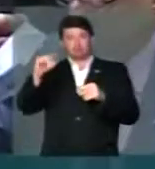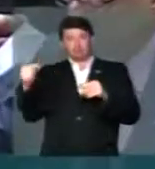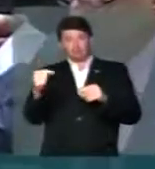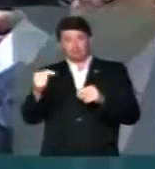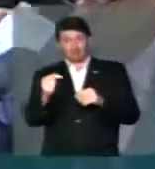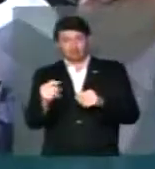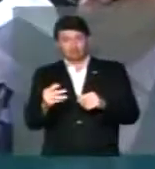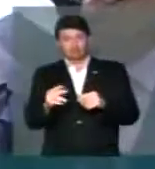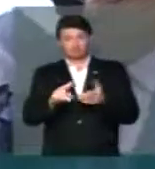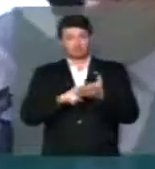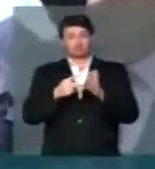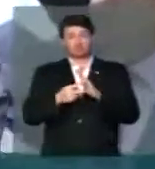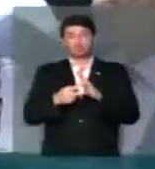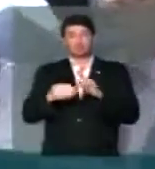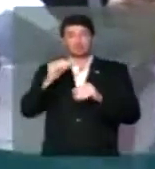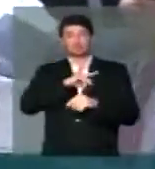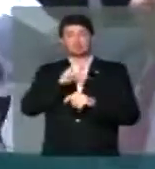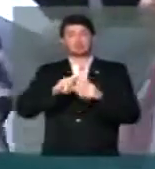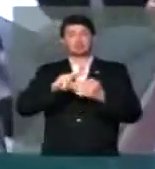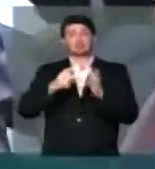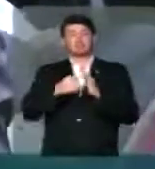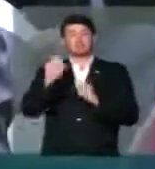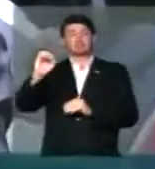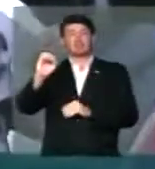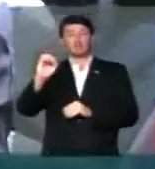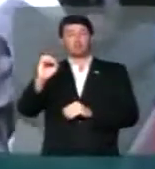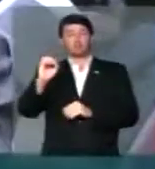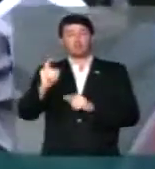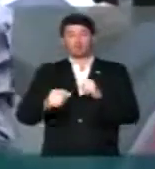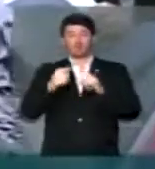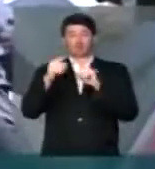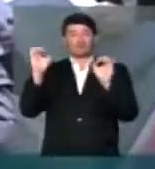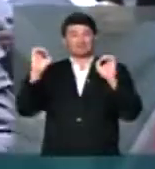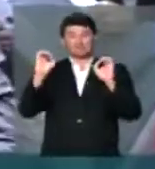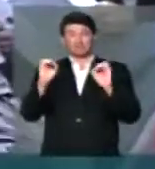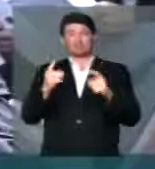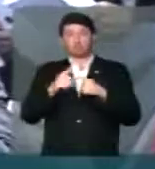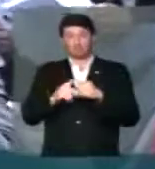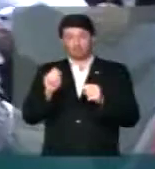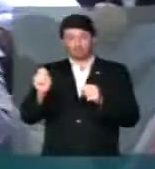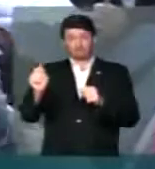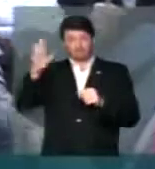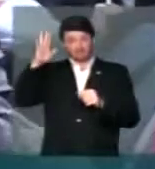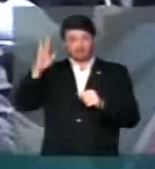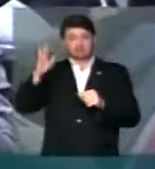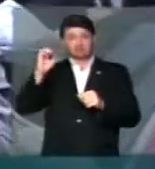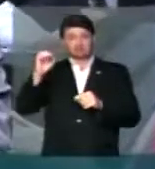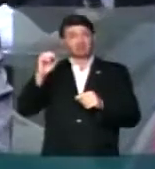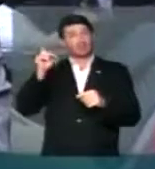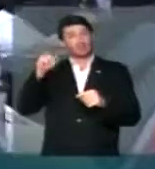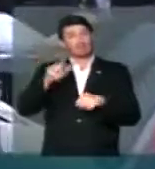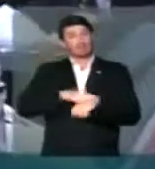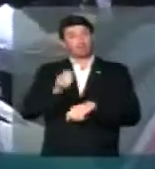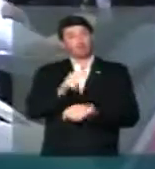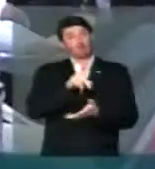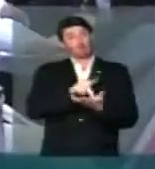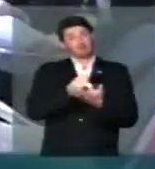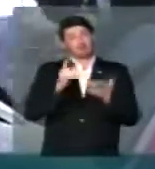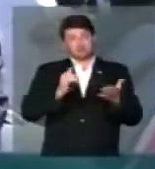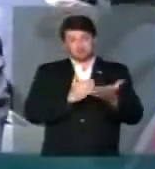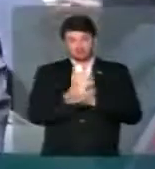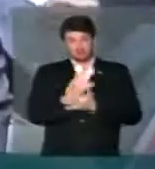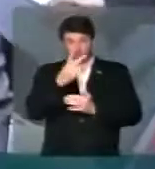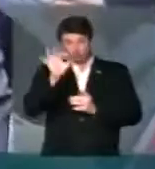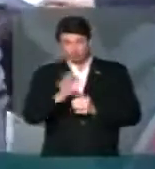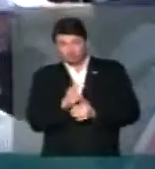negativo, significa que o aumento do salário mínimo será zero. Até porque a inflação verdadeira tem sido maior do que a oficial. Se nós